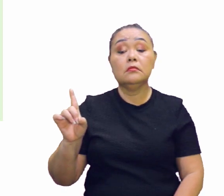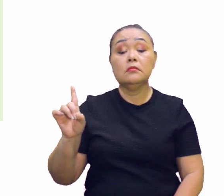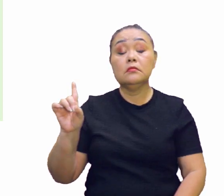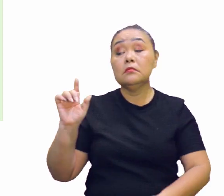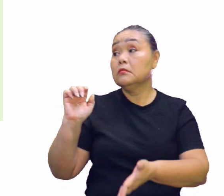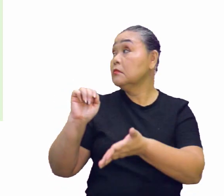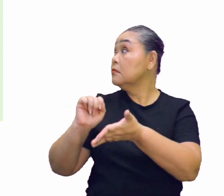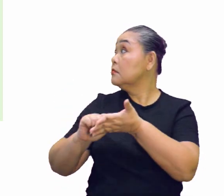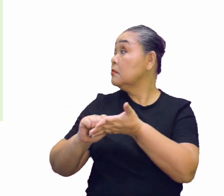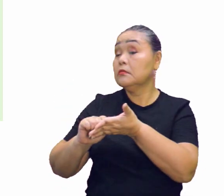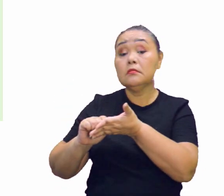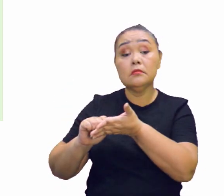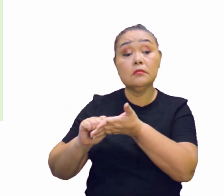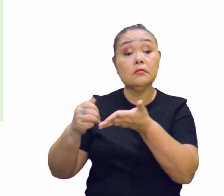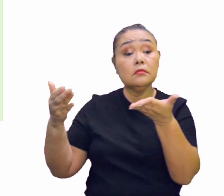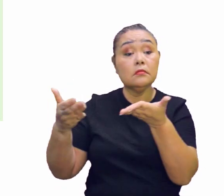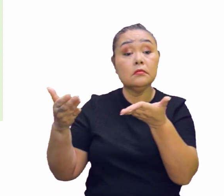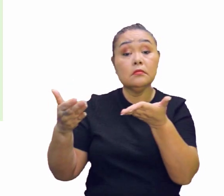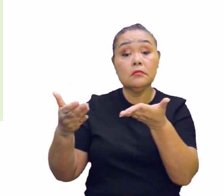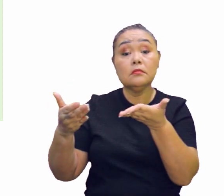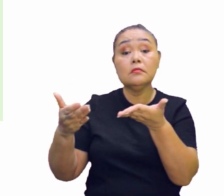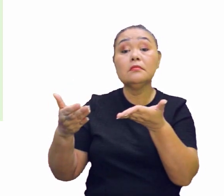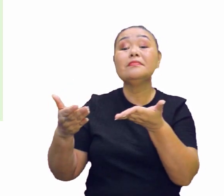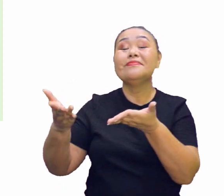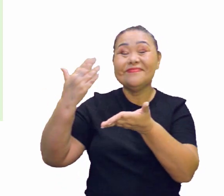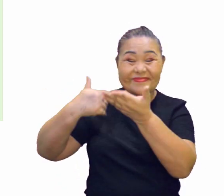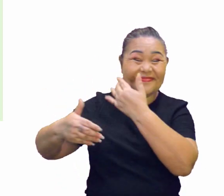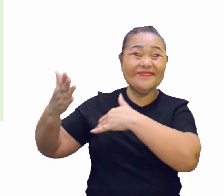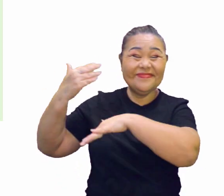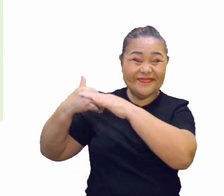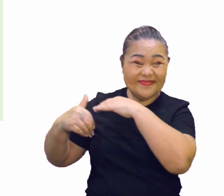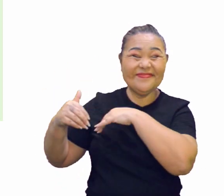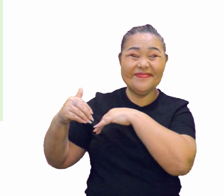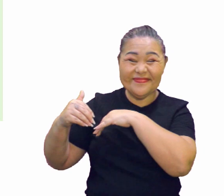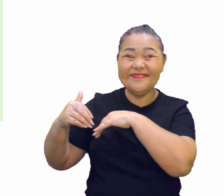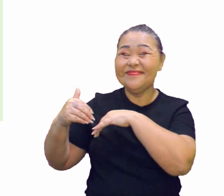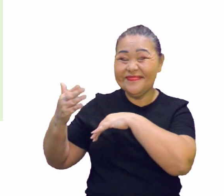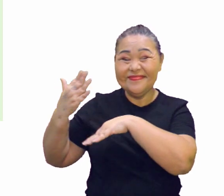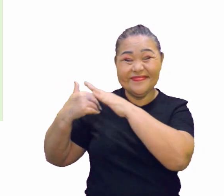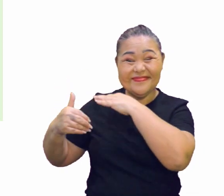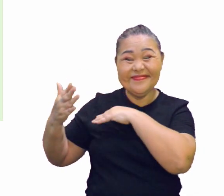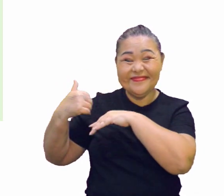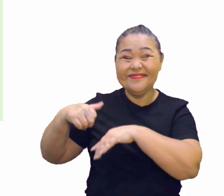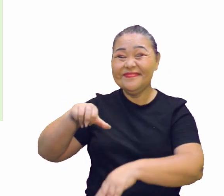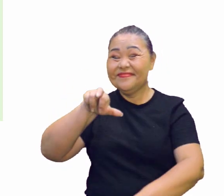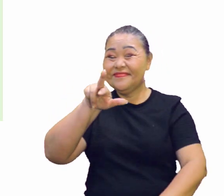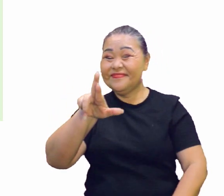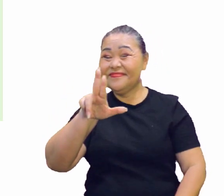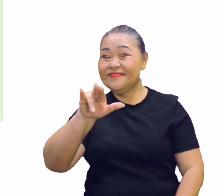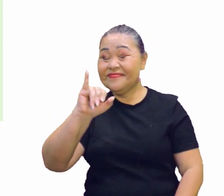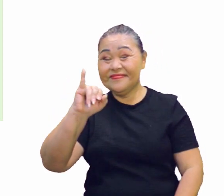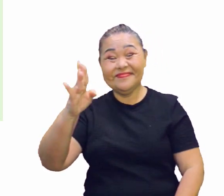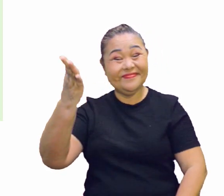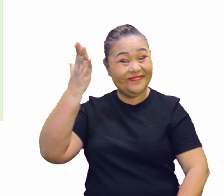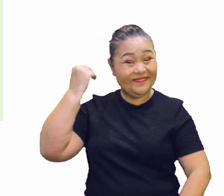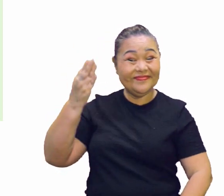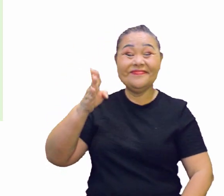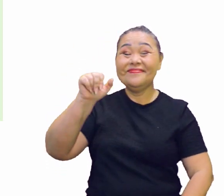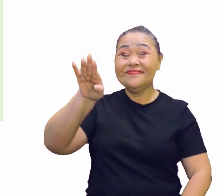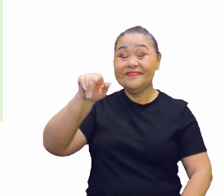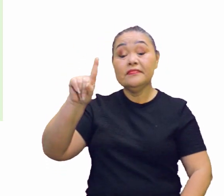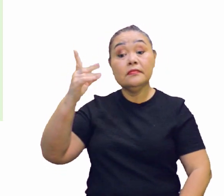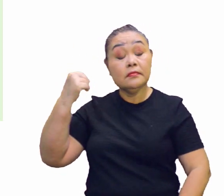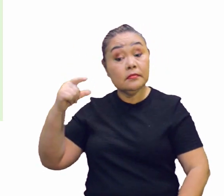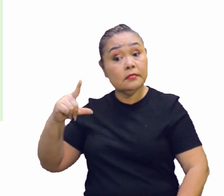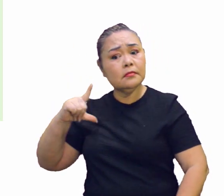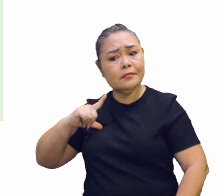pequena correção, tá, Carlinhos? Você falou atualmente, mas na verdade há muito tempo, né? Há muito tempo, né? Rui Barbosa já falava isso há muito tempo atrás,